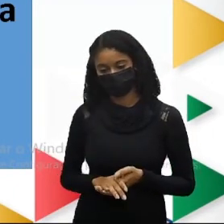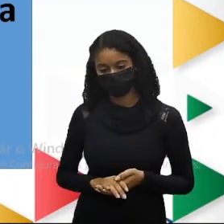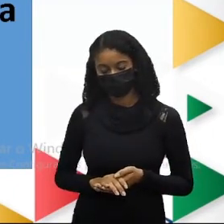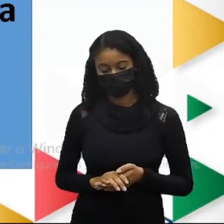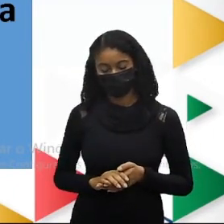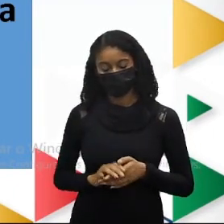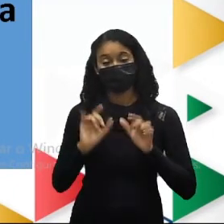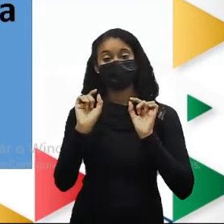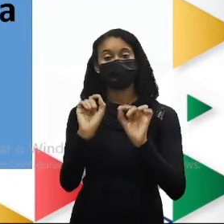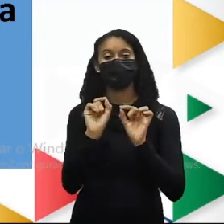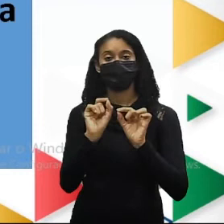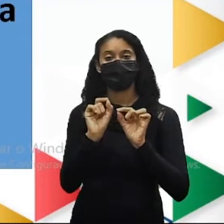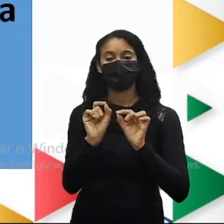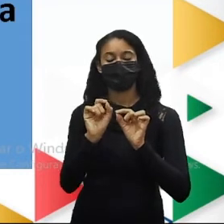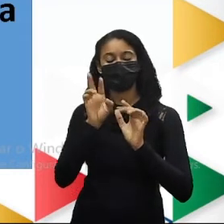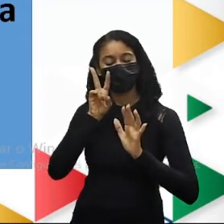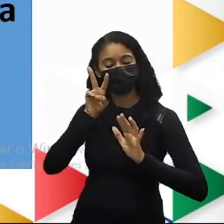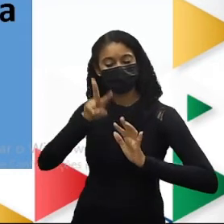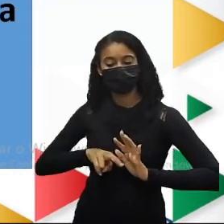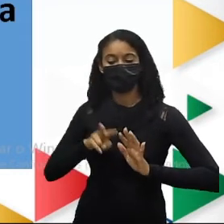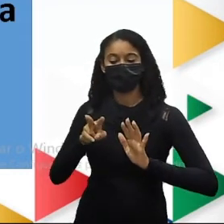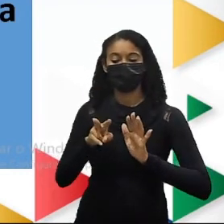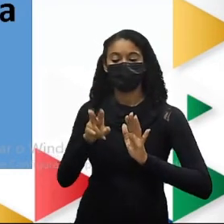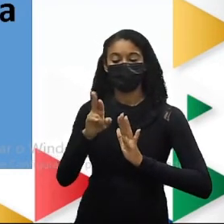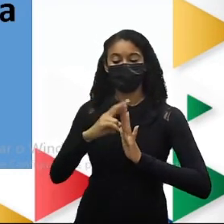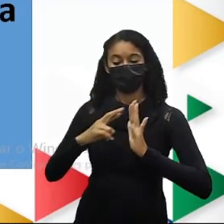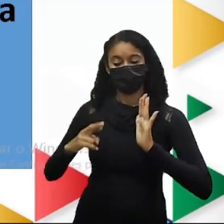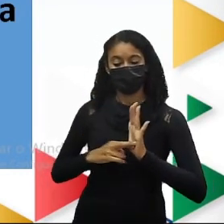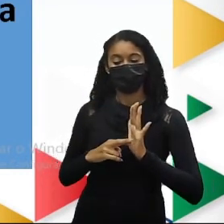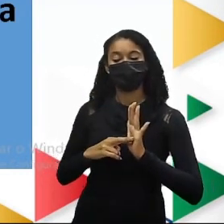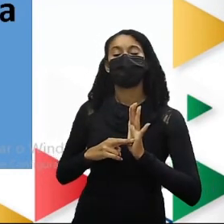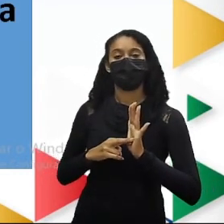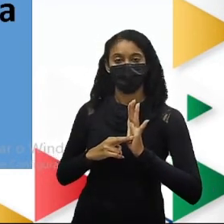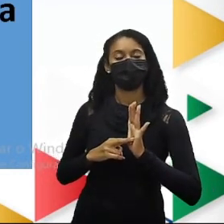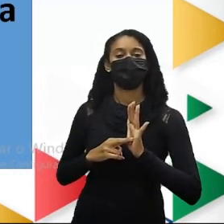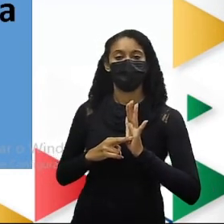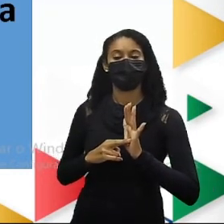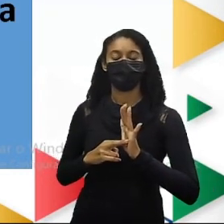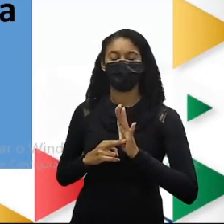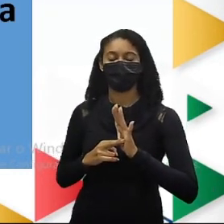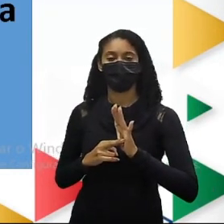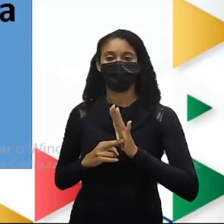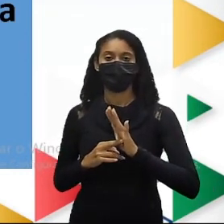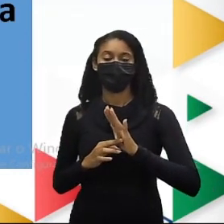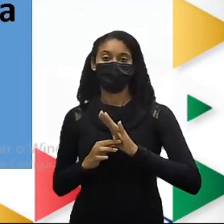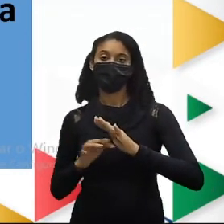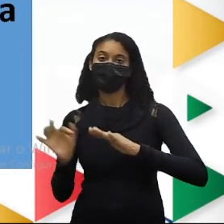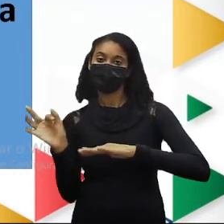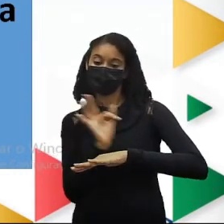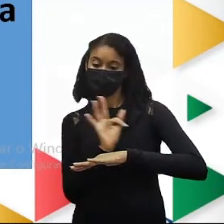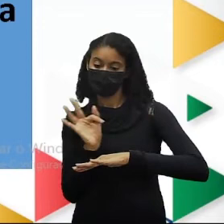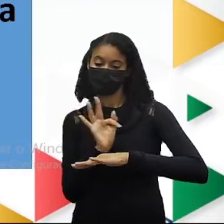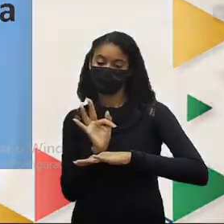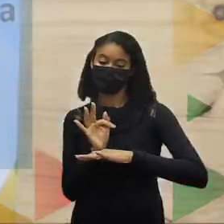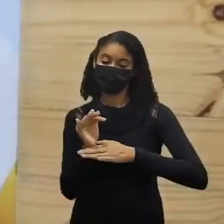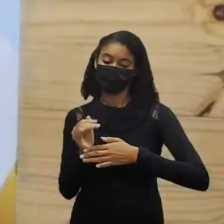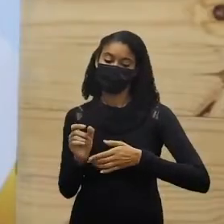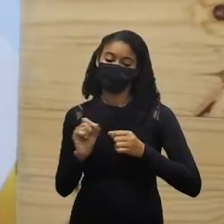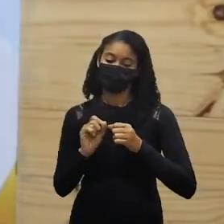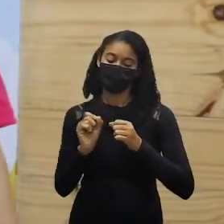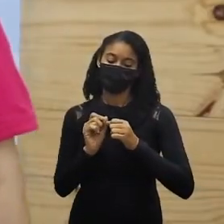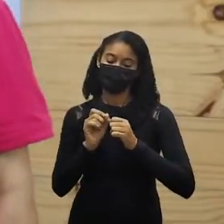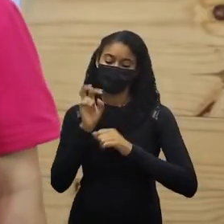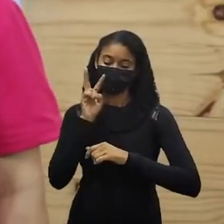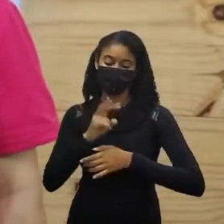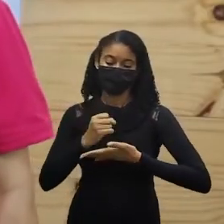gramática normativa, colabora ou corrobora com a prática da exclusão social. Prestaram